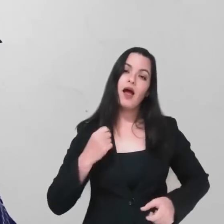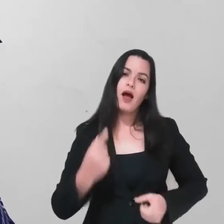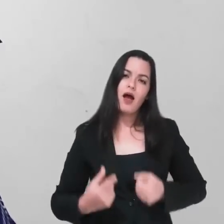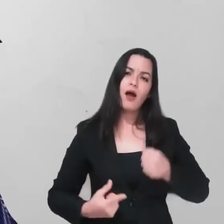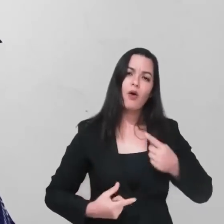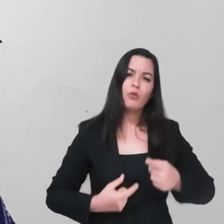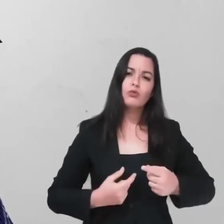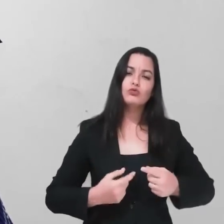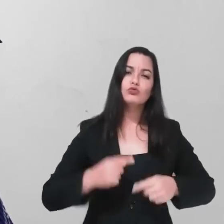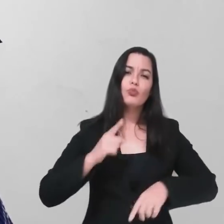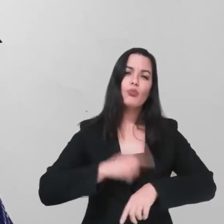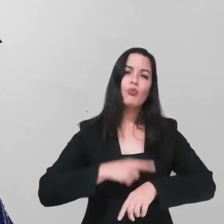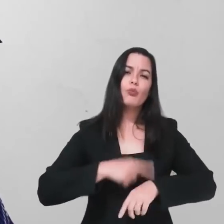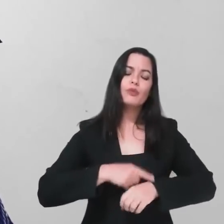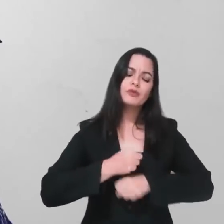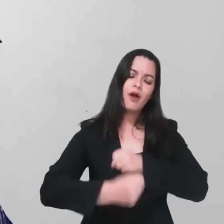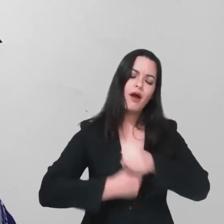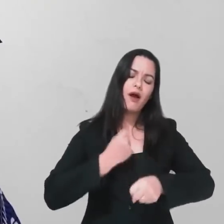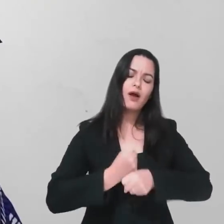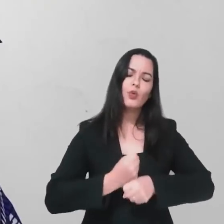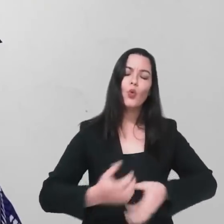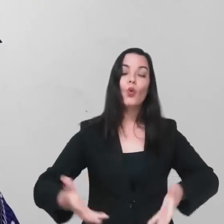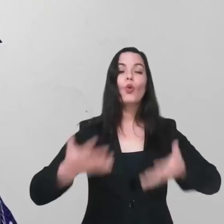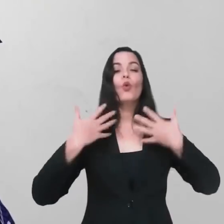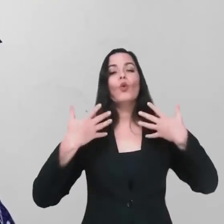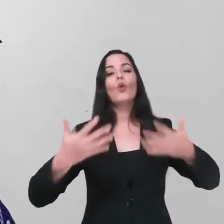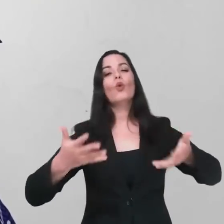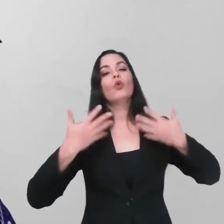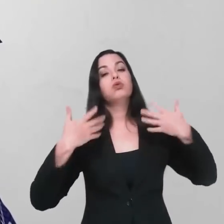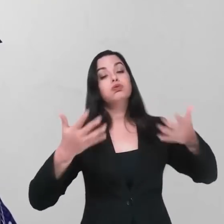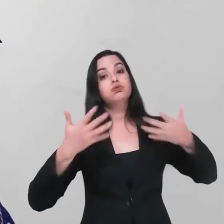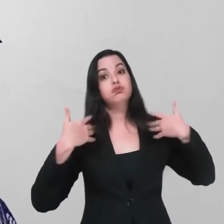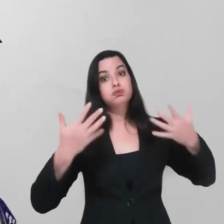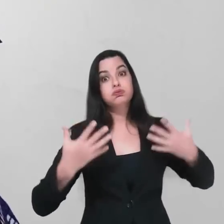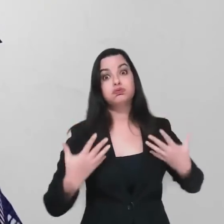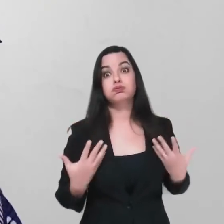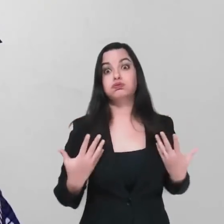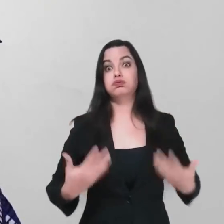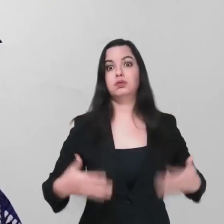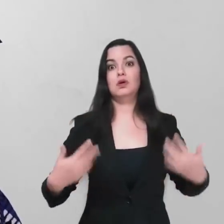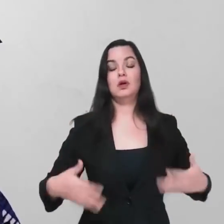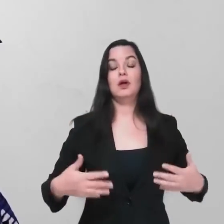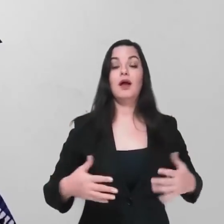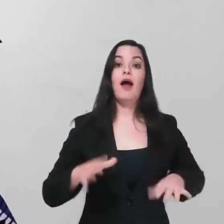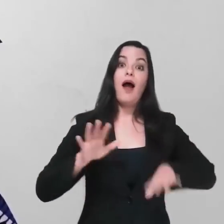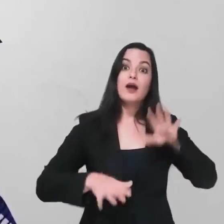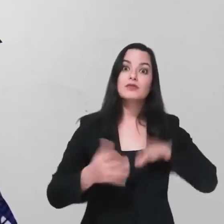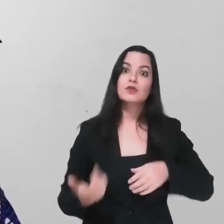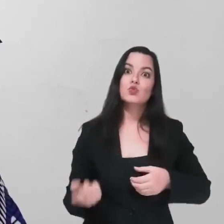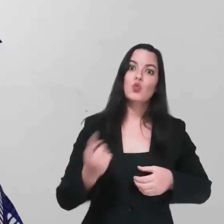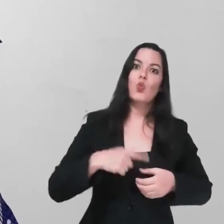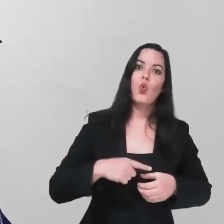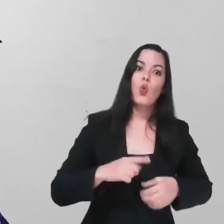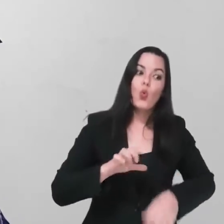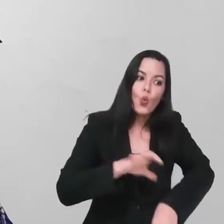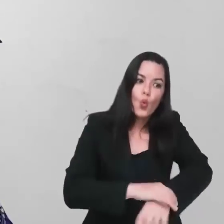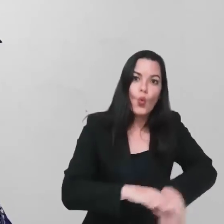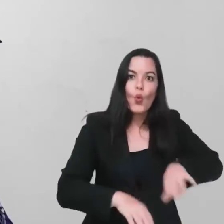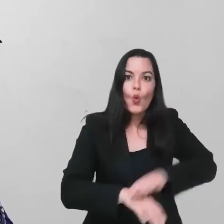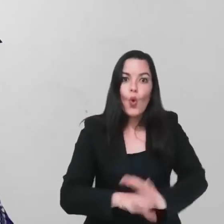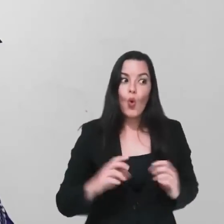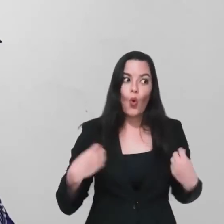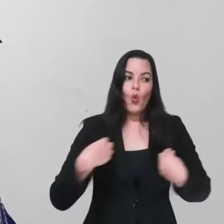sentimos tanto calor e em outras épocas do ano temos que nos agasalhar bem e sentimos muito